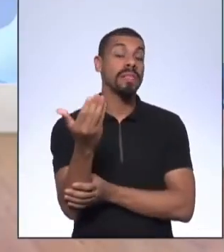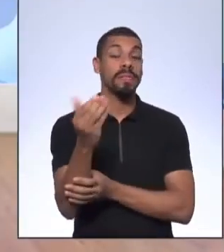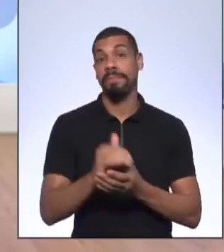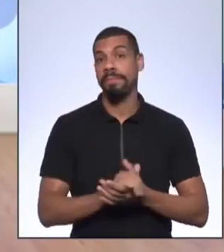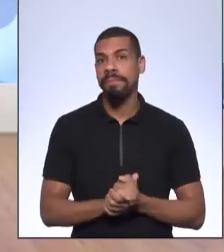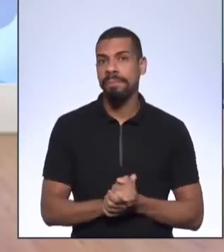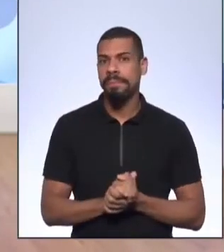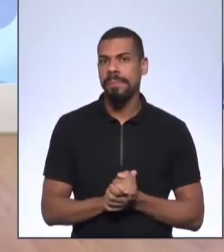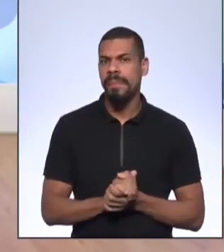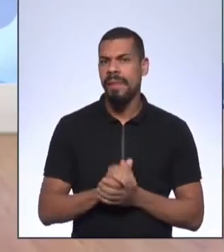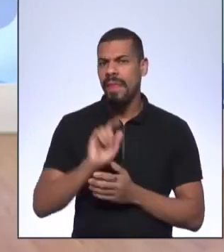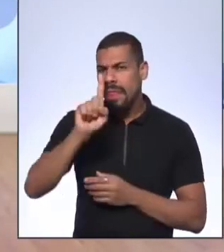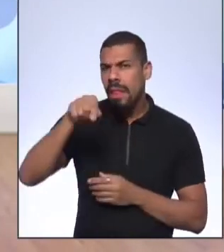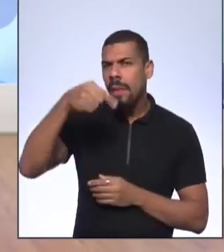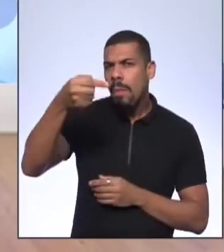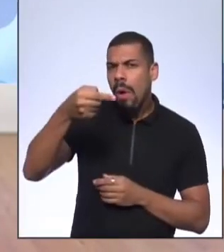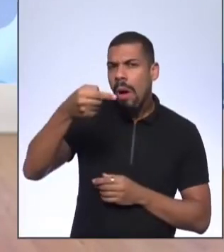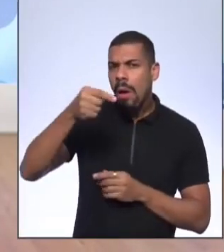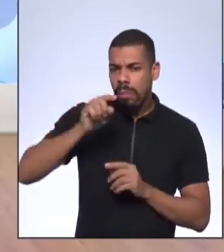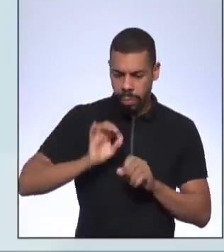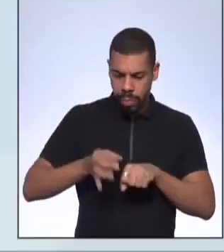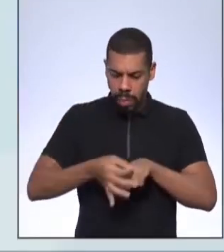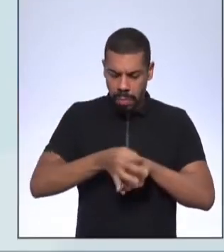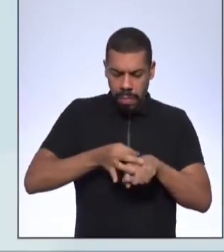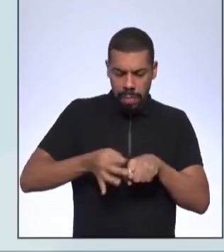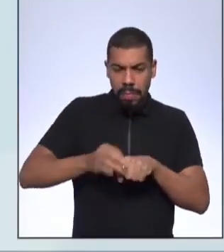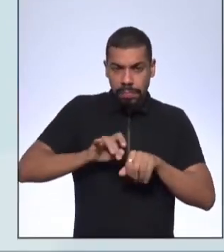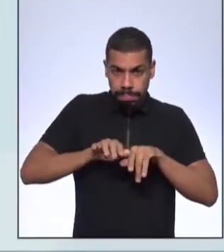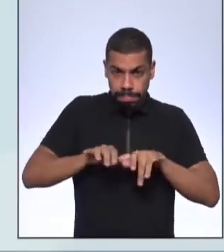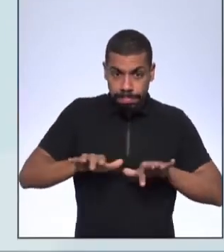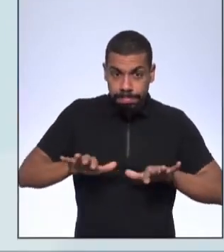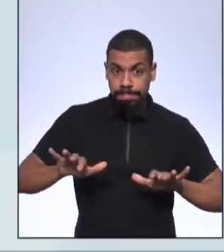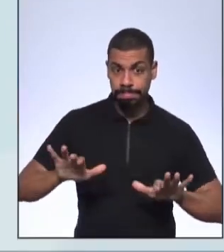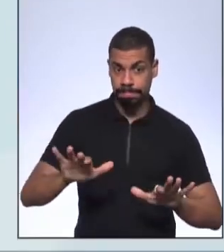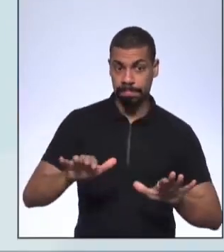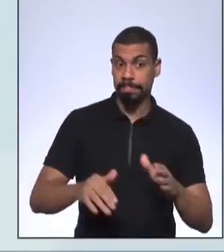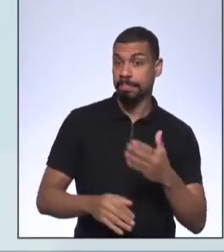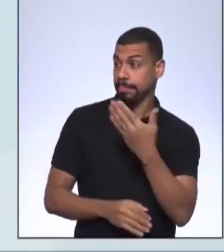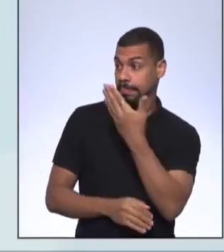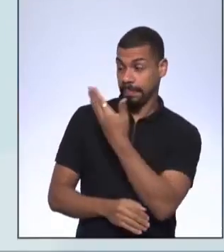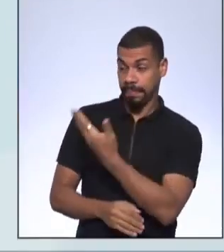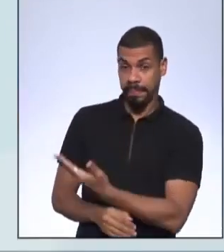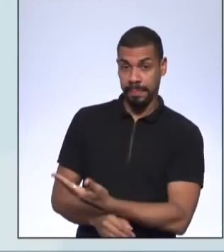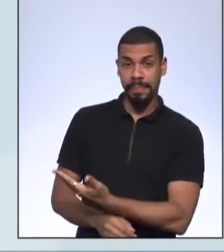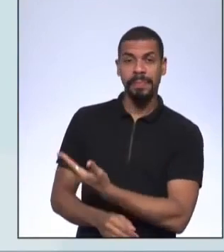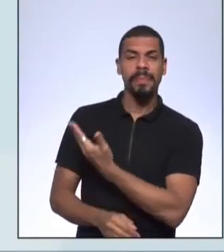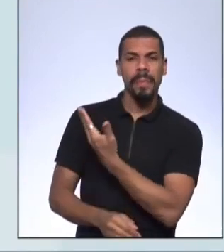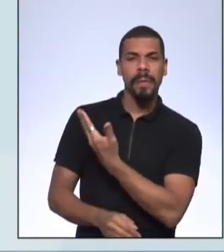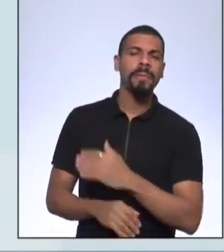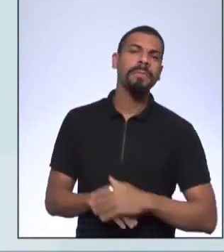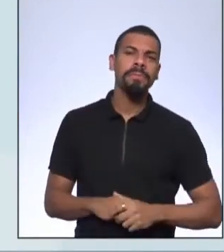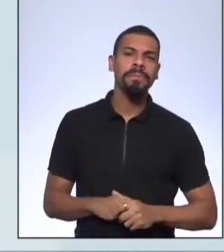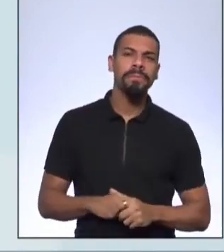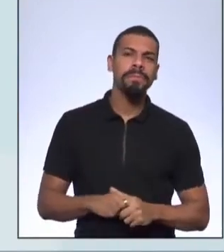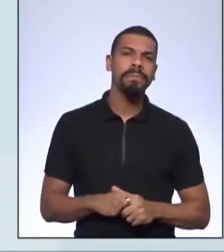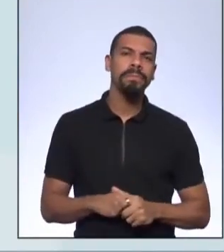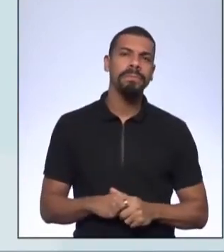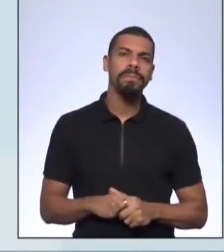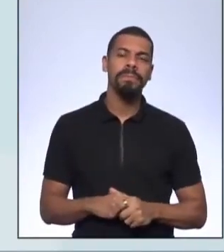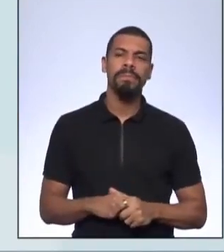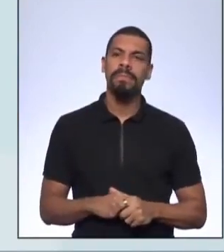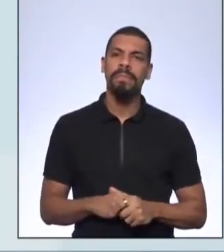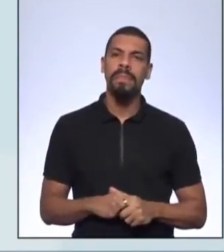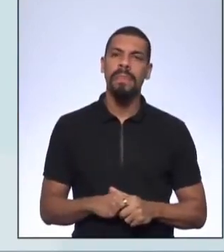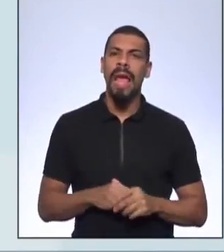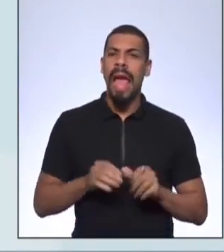após a multiplicação, né, passando aí o slide, né, e a produção da célula-ovo, né,